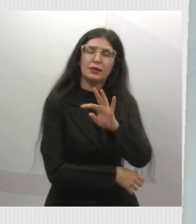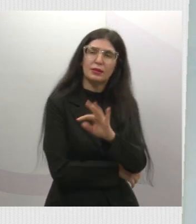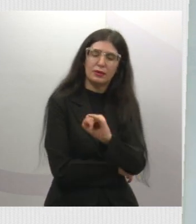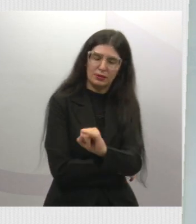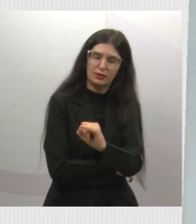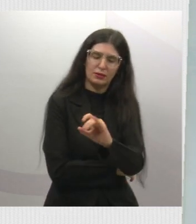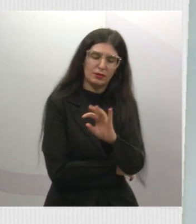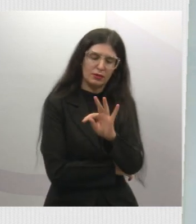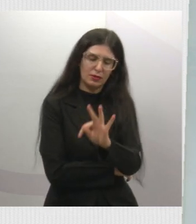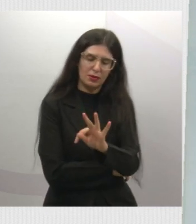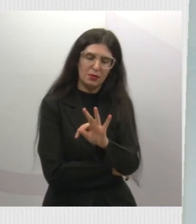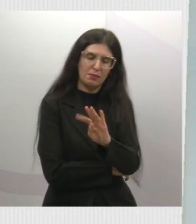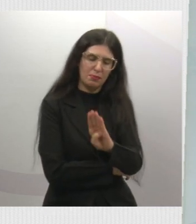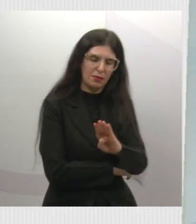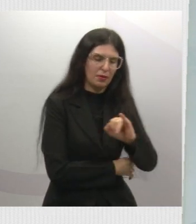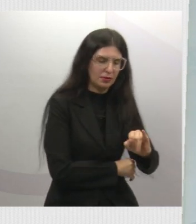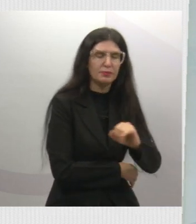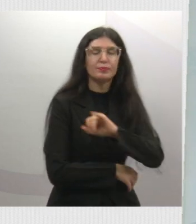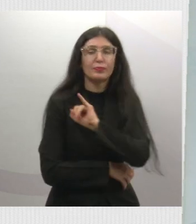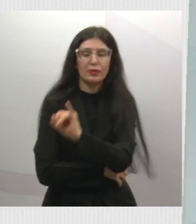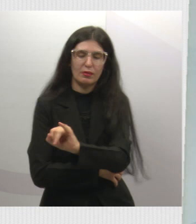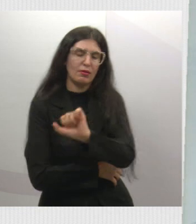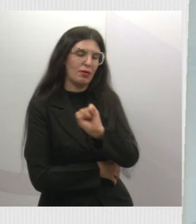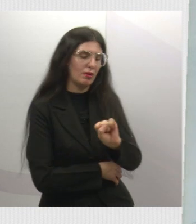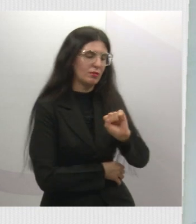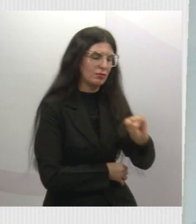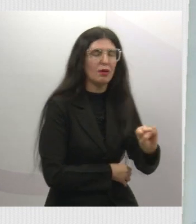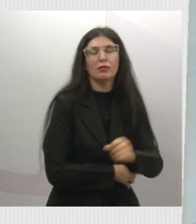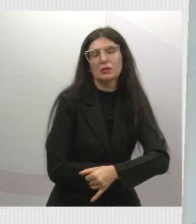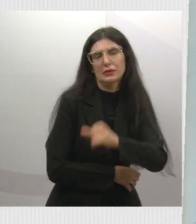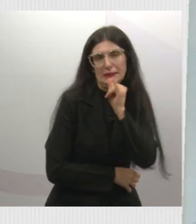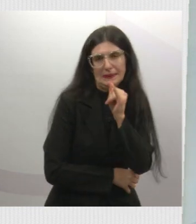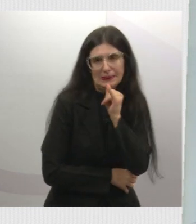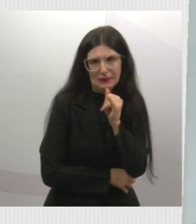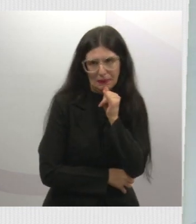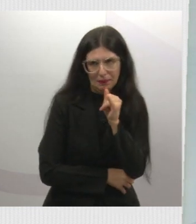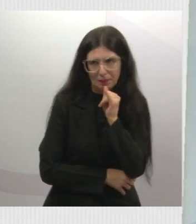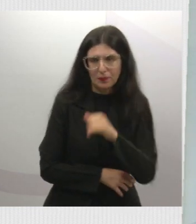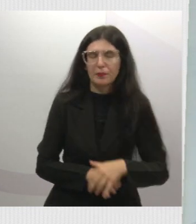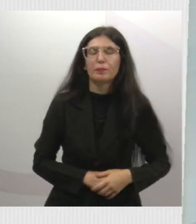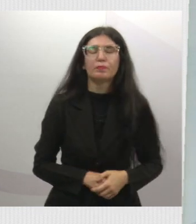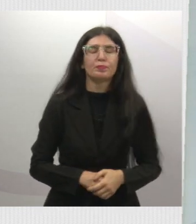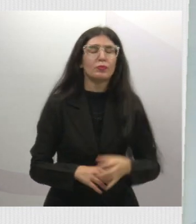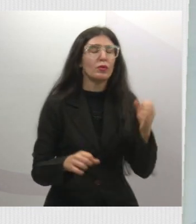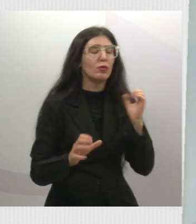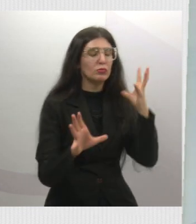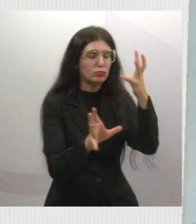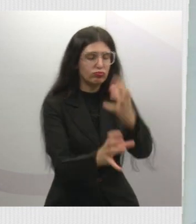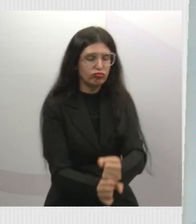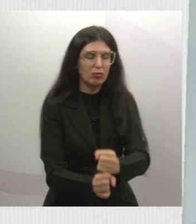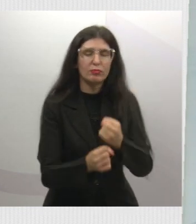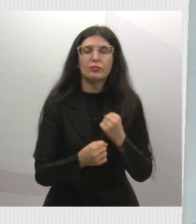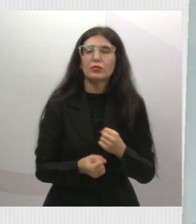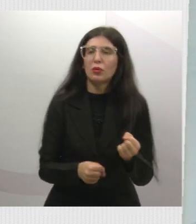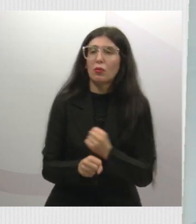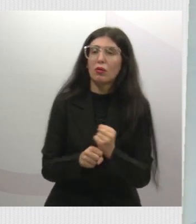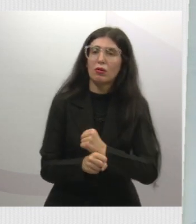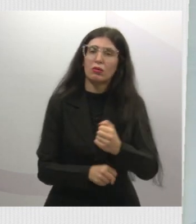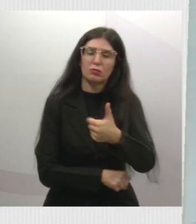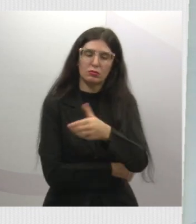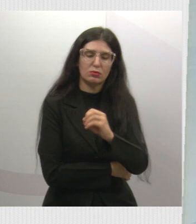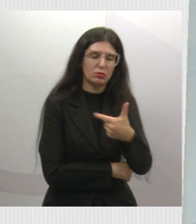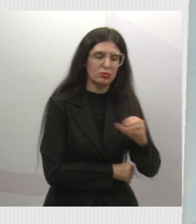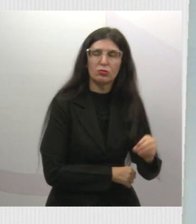exemplos, onde tivemos uma meta orçamentária para o ano 2020,